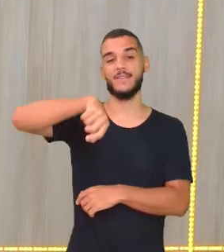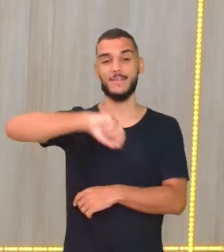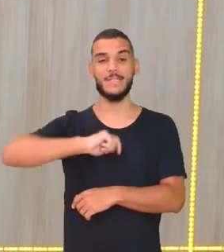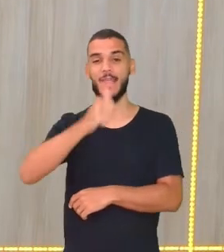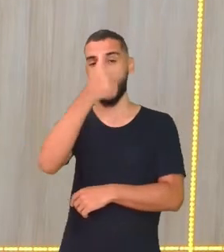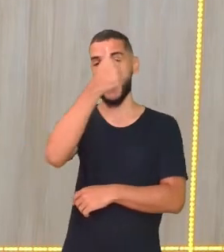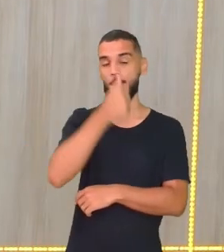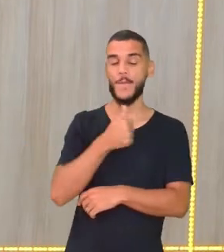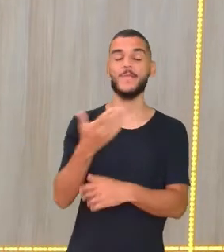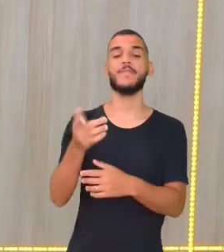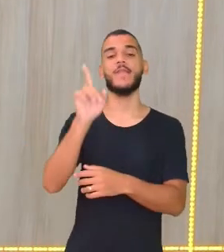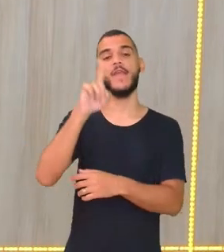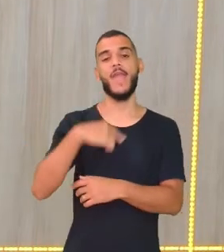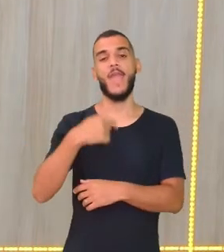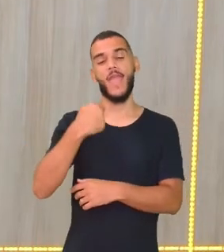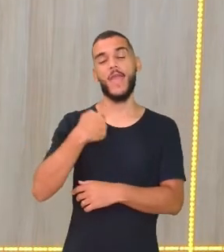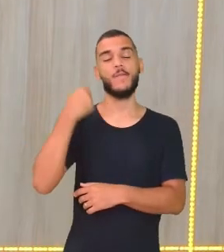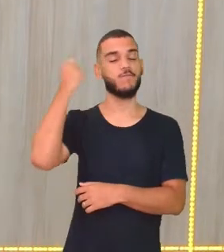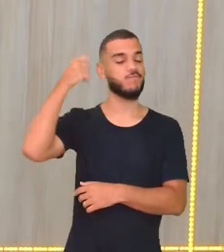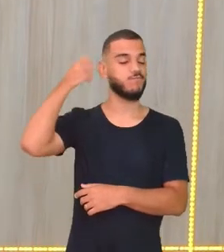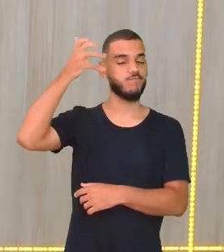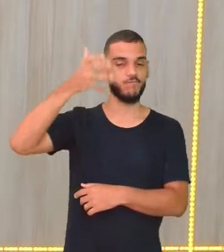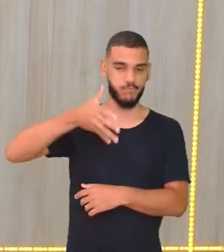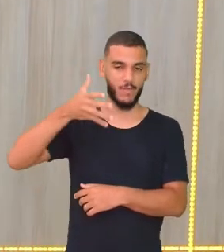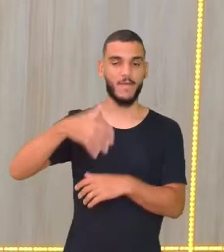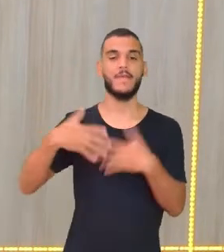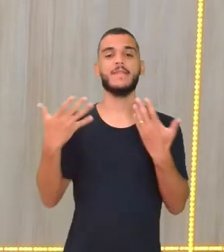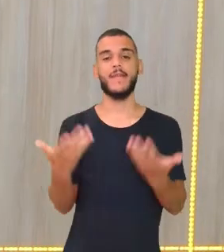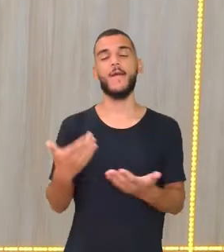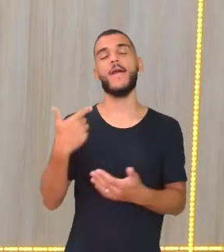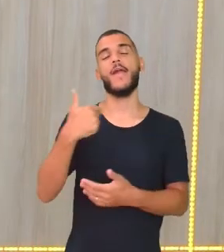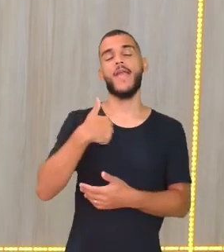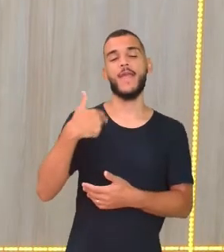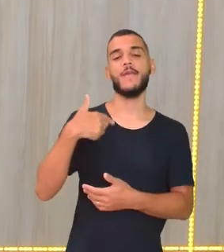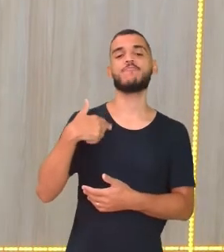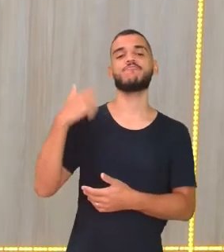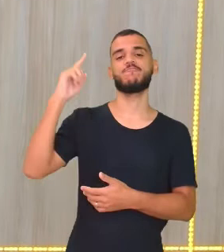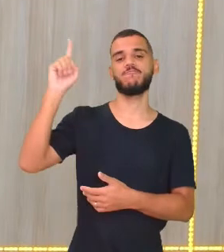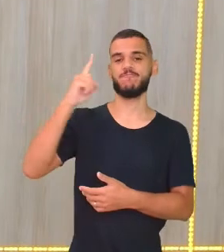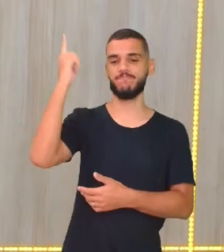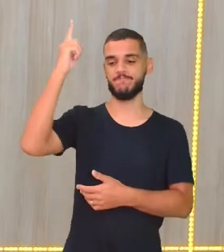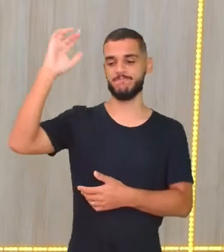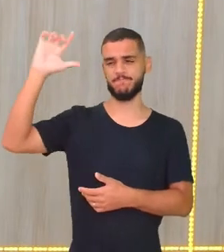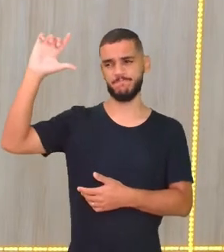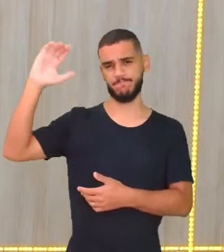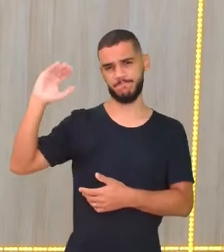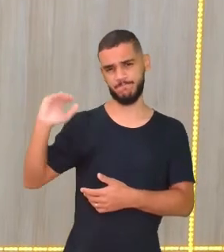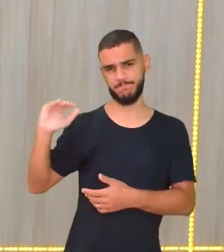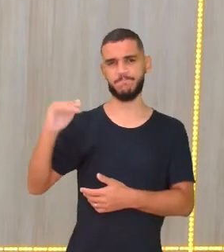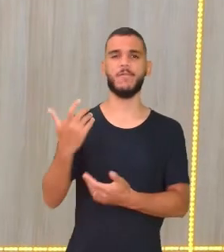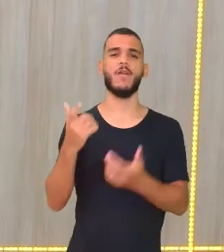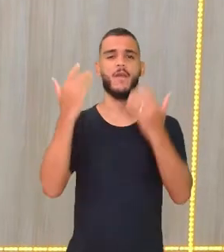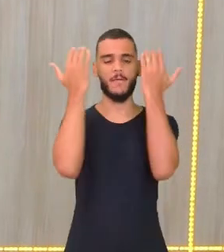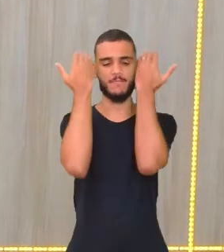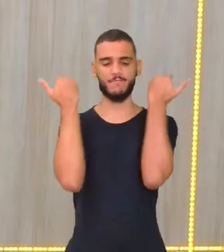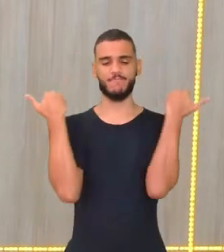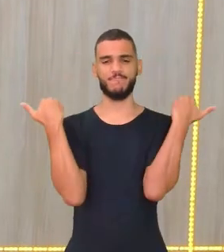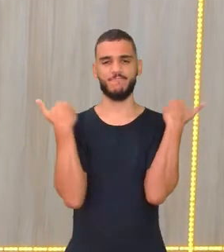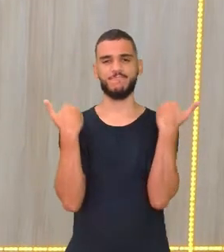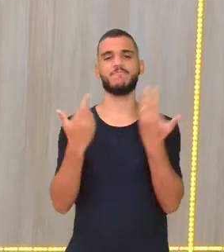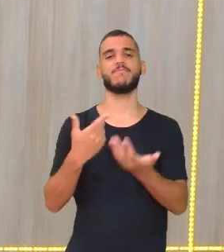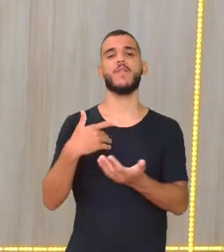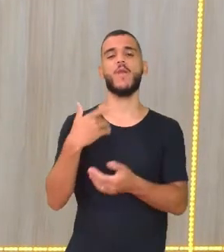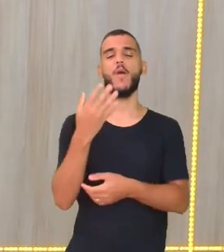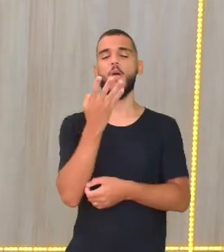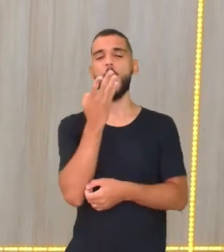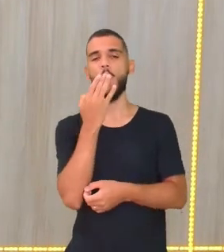me autodescrever. Eu tenho estatura baixa, cabelo tamanho médio, uso óculos, tenho cor